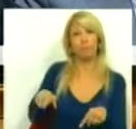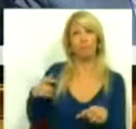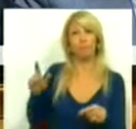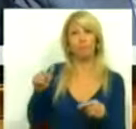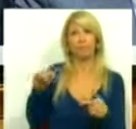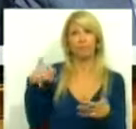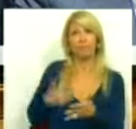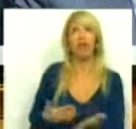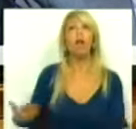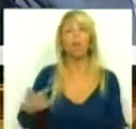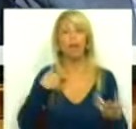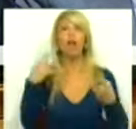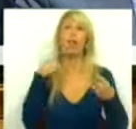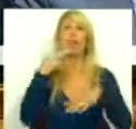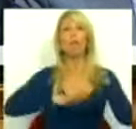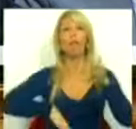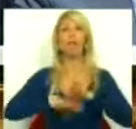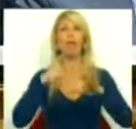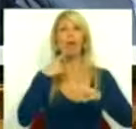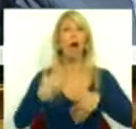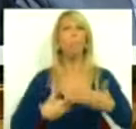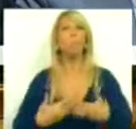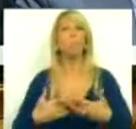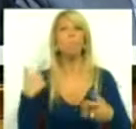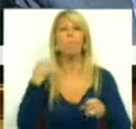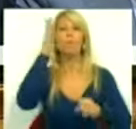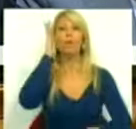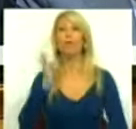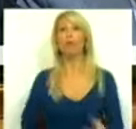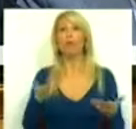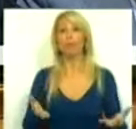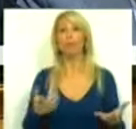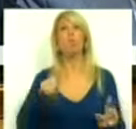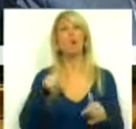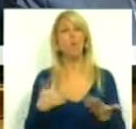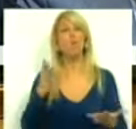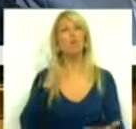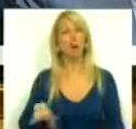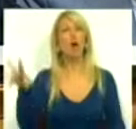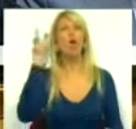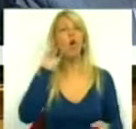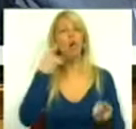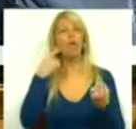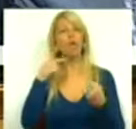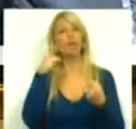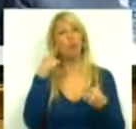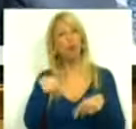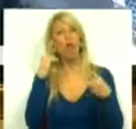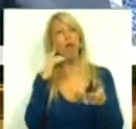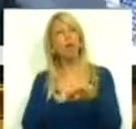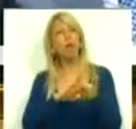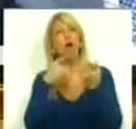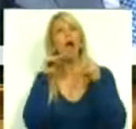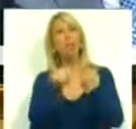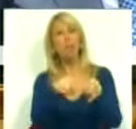a inoperacionalidade das Forças Armadas e hoje também aqui já ouvimos um esboço desta acusação. Direi também